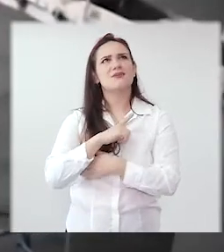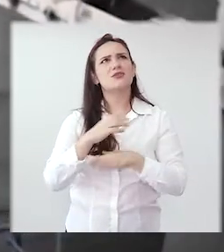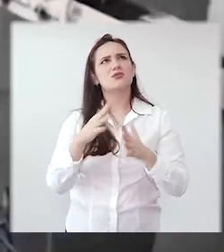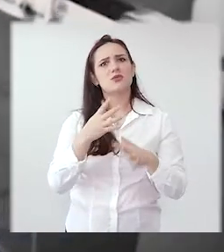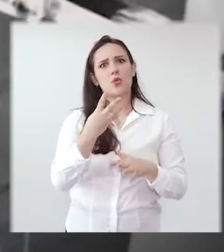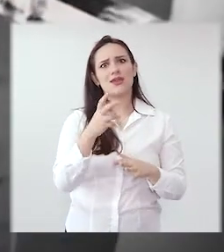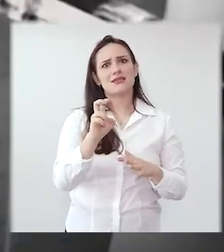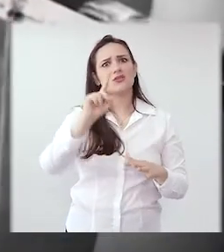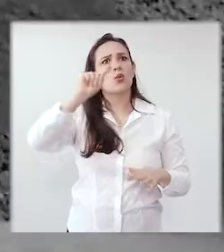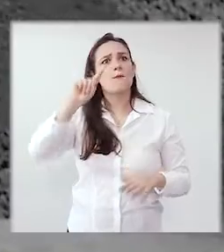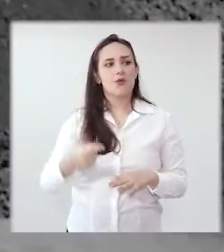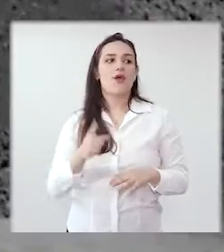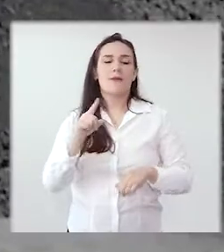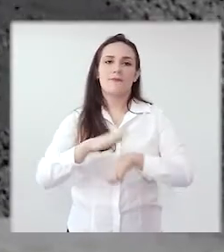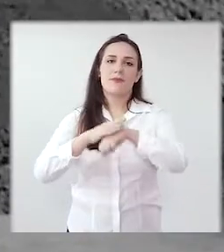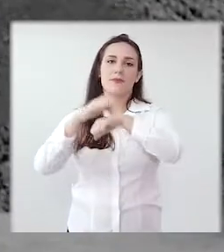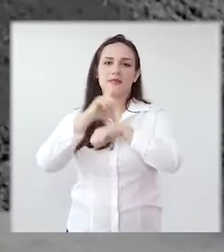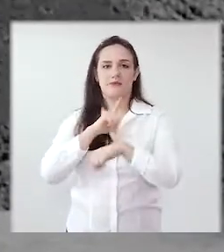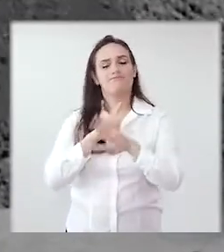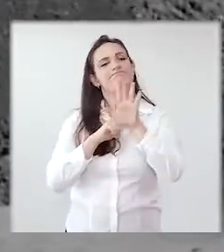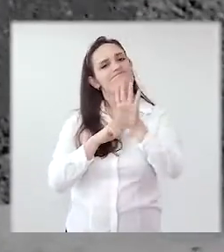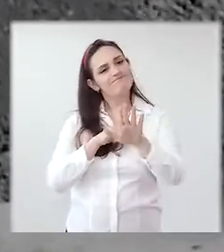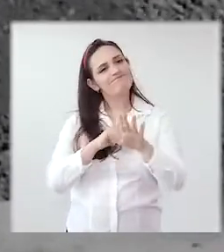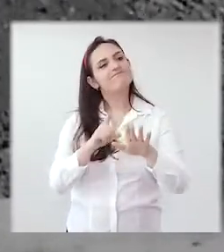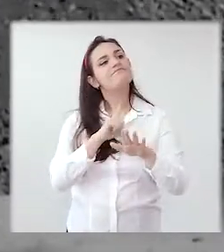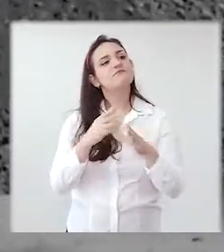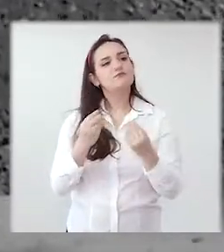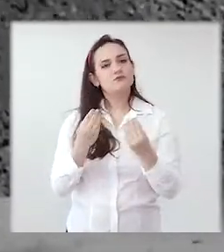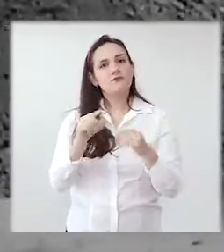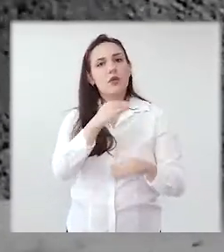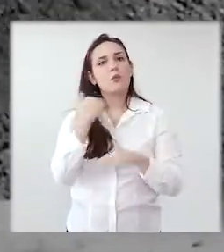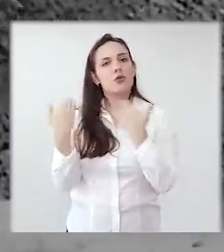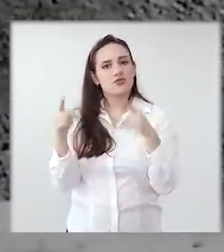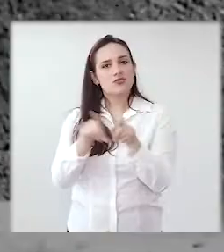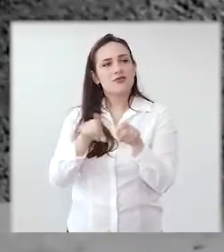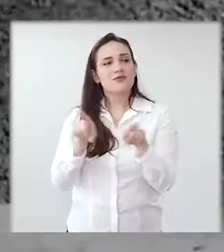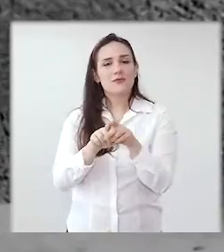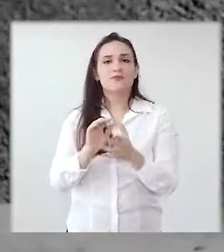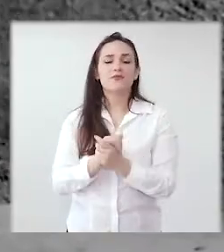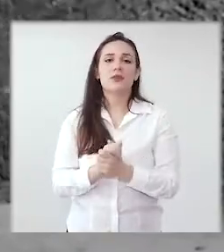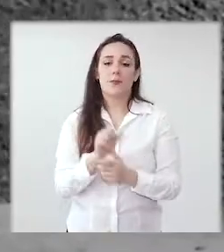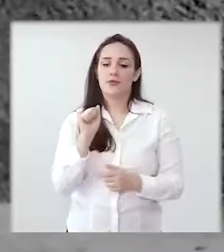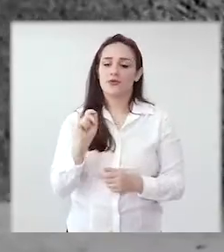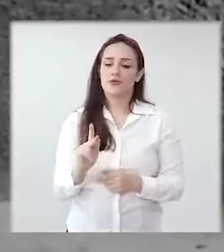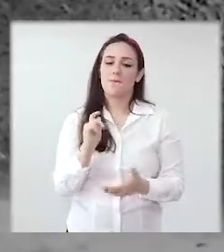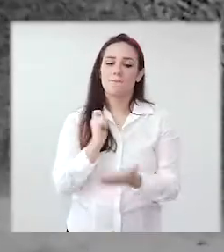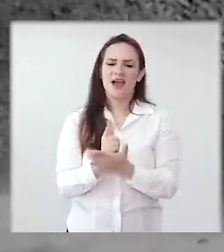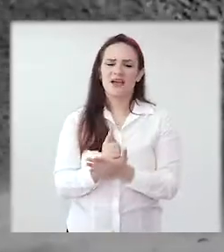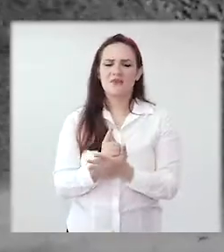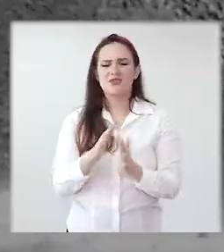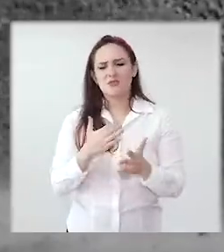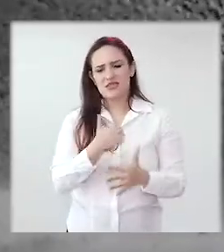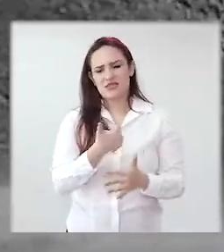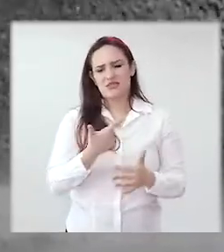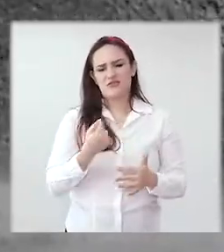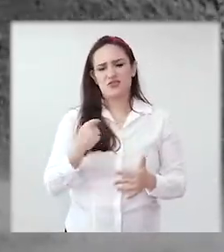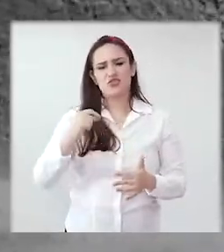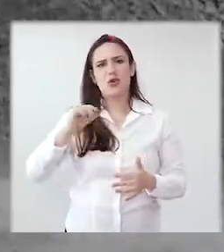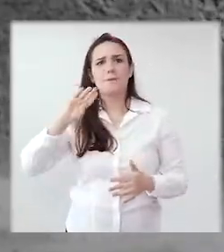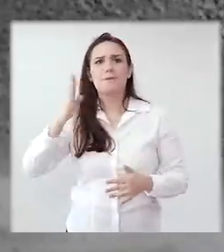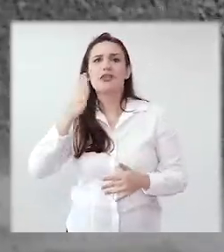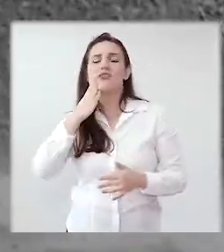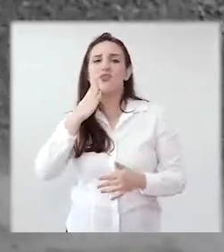por ano no Brasil. As perdas também são enormes. A Previdência Social paga cerca de 20 bilhões em benefícios